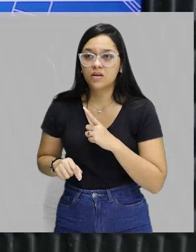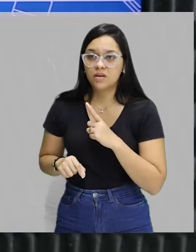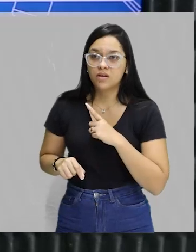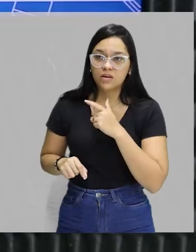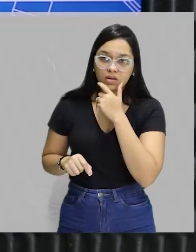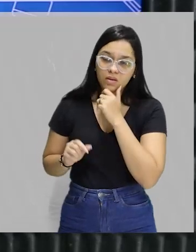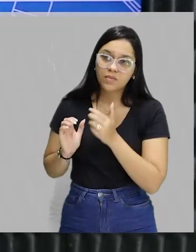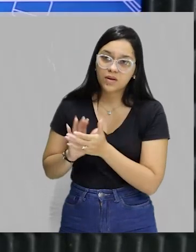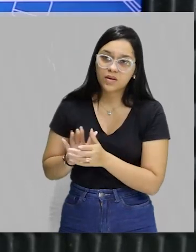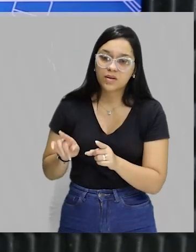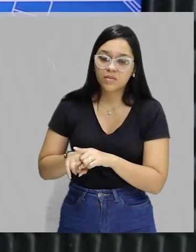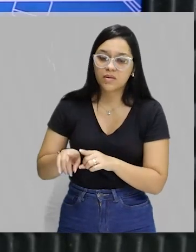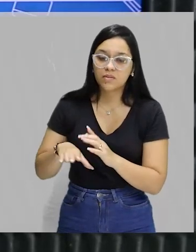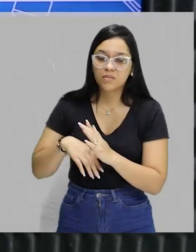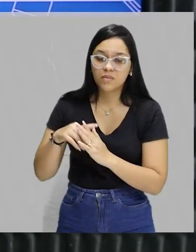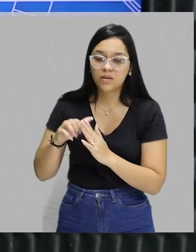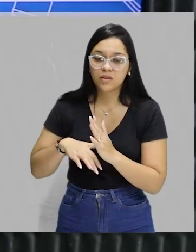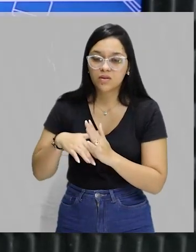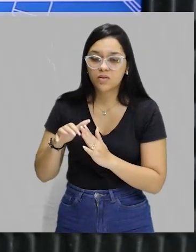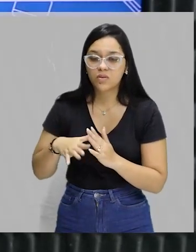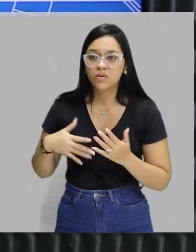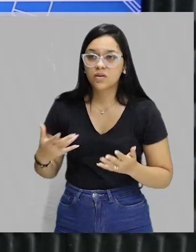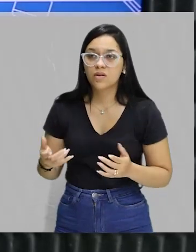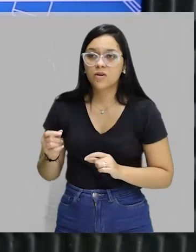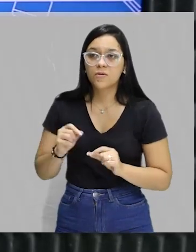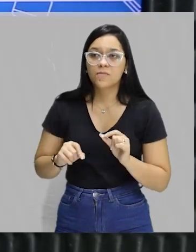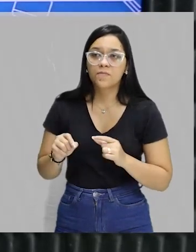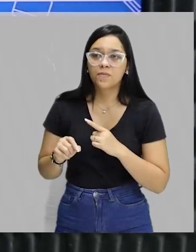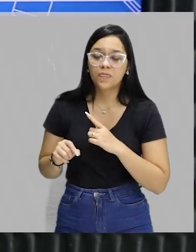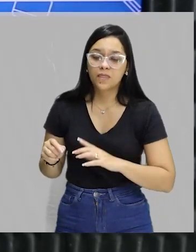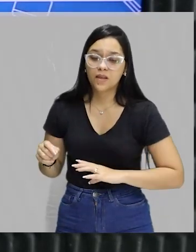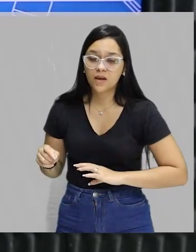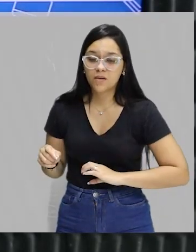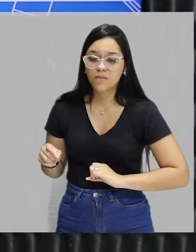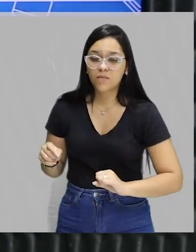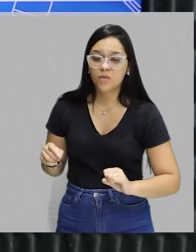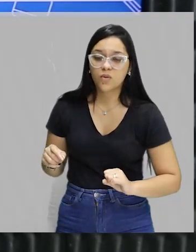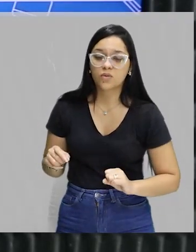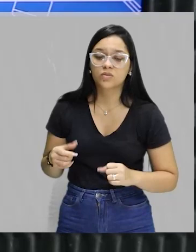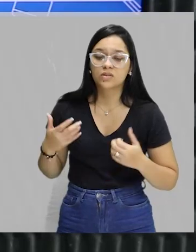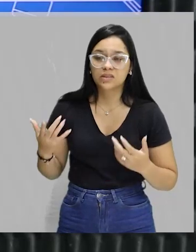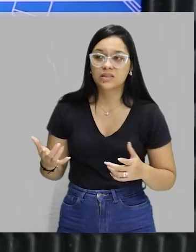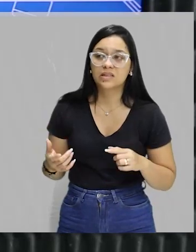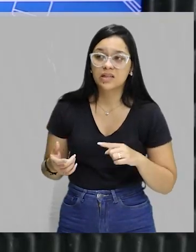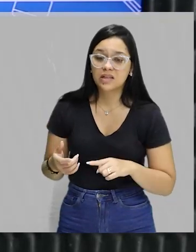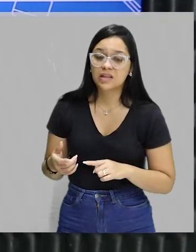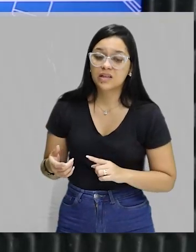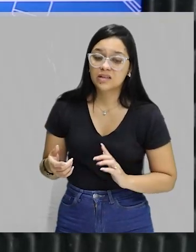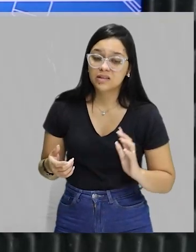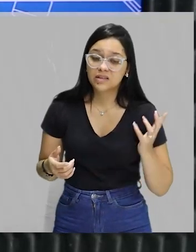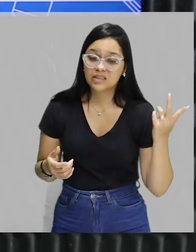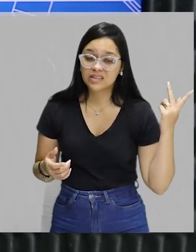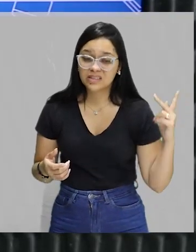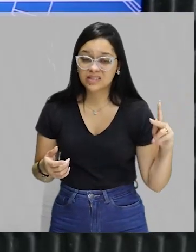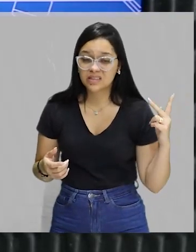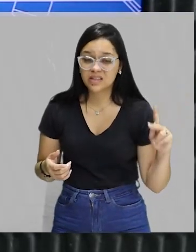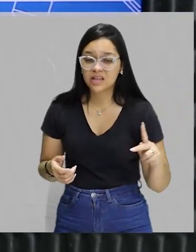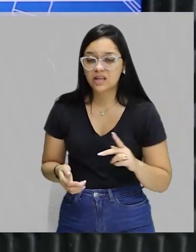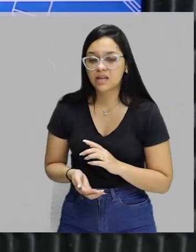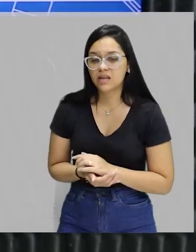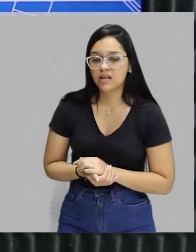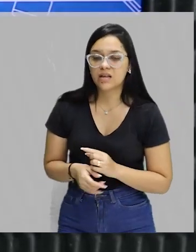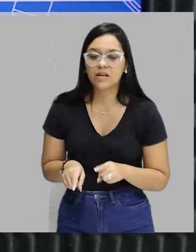marido, né, que também era pintor, né, o Rivera, ela teve abortos, perdão. Isso aqui é uma realidade, uma visão dela